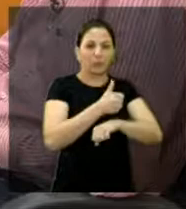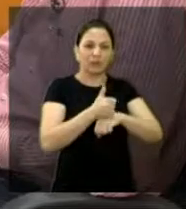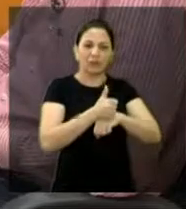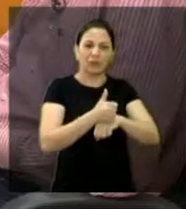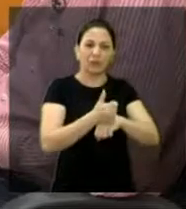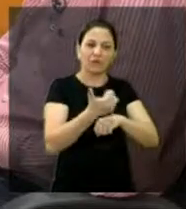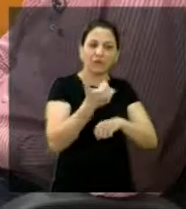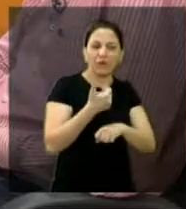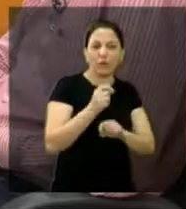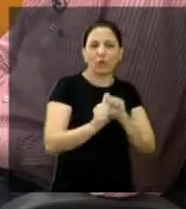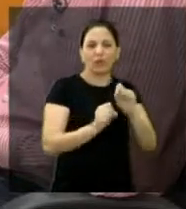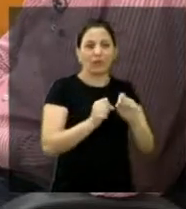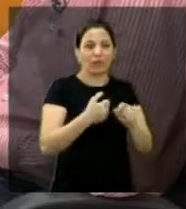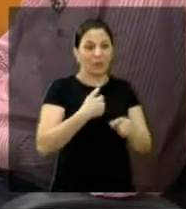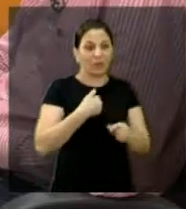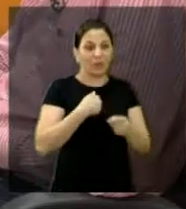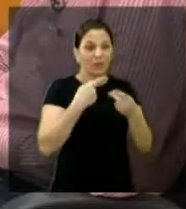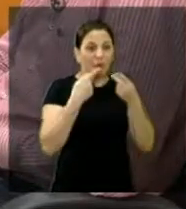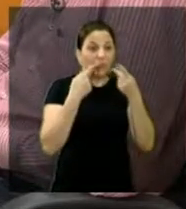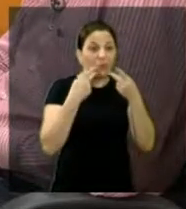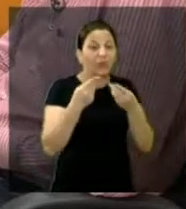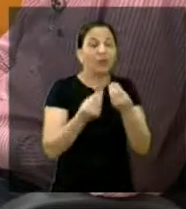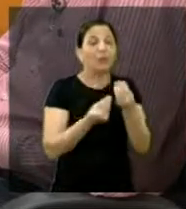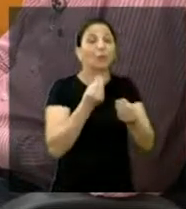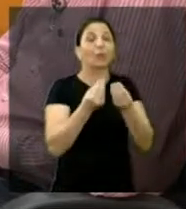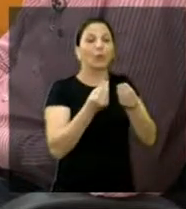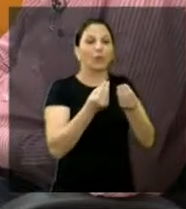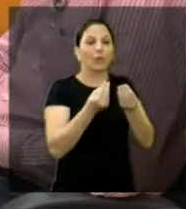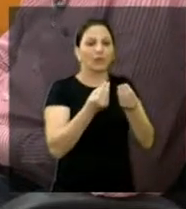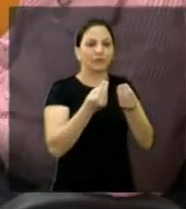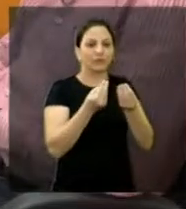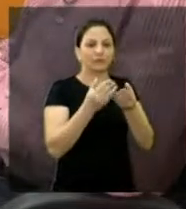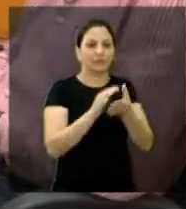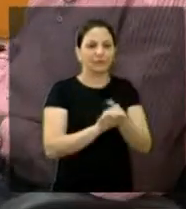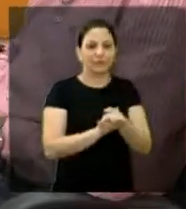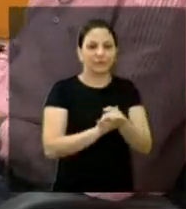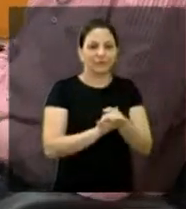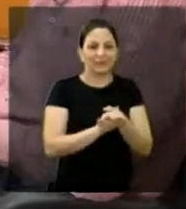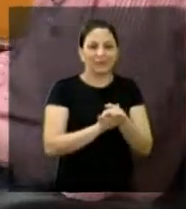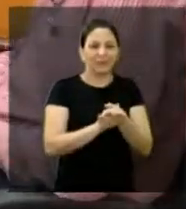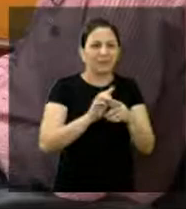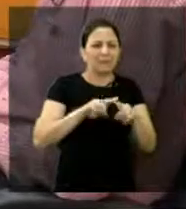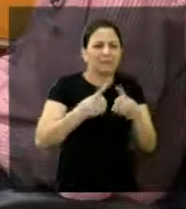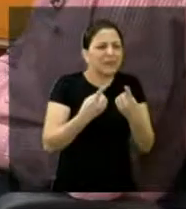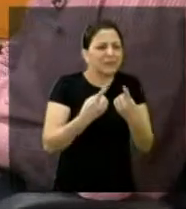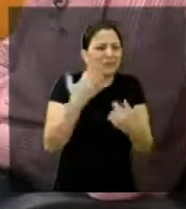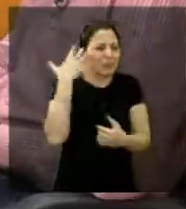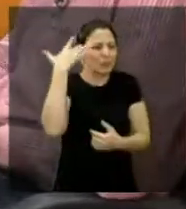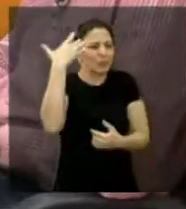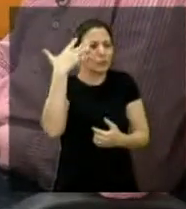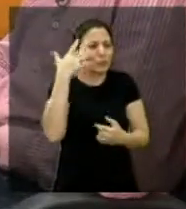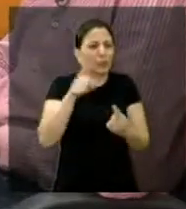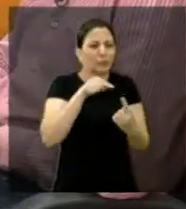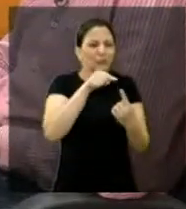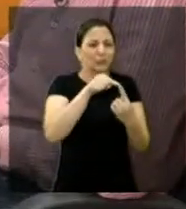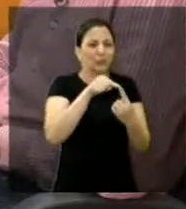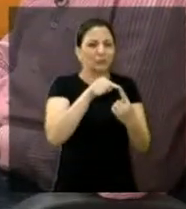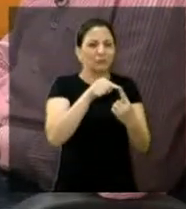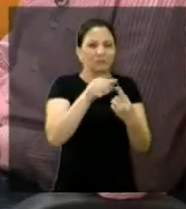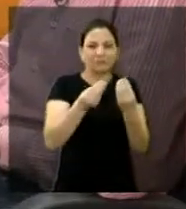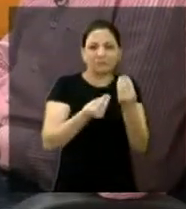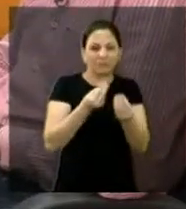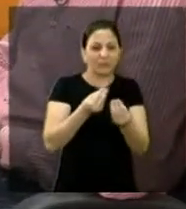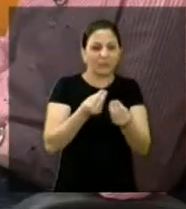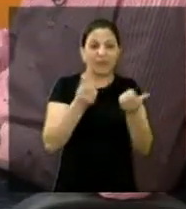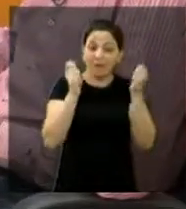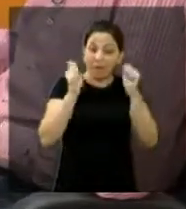falou, Wagner, fui convidado, o que eu faço? Mas não era o seu grande sonho, então vai lá realizar. E